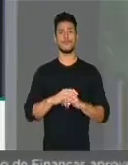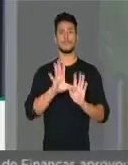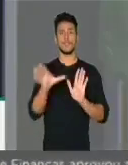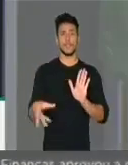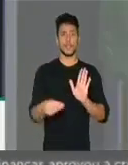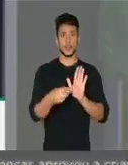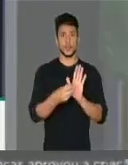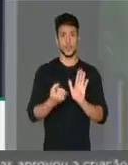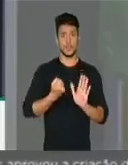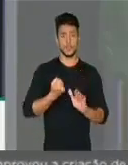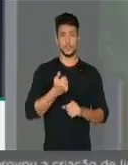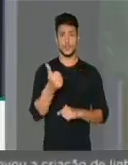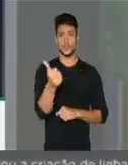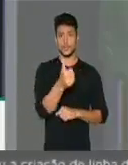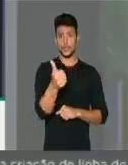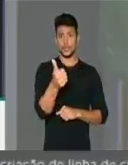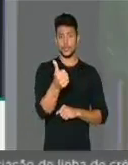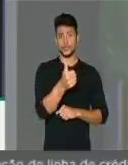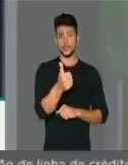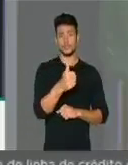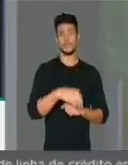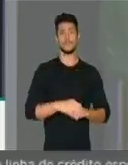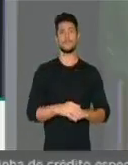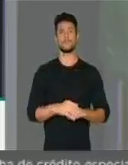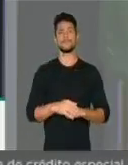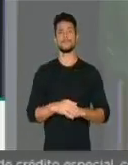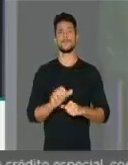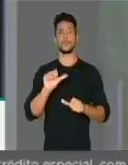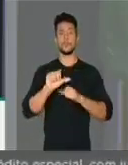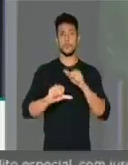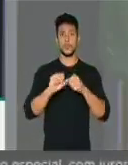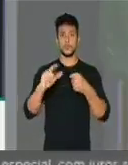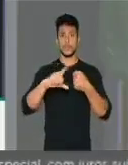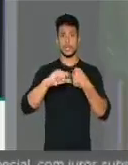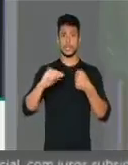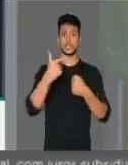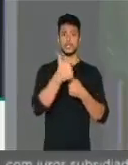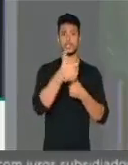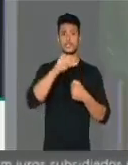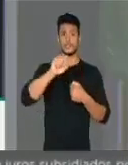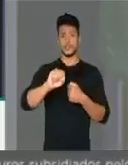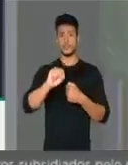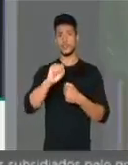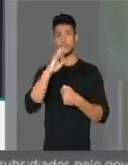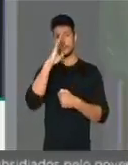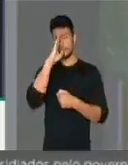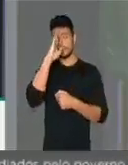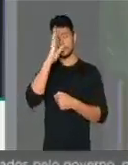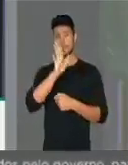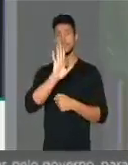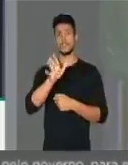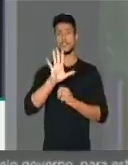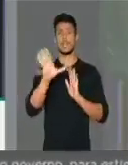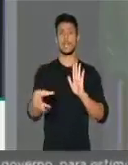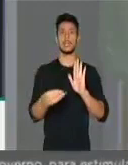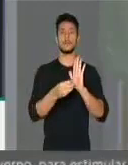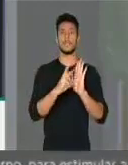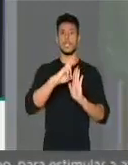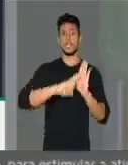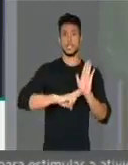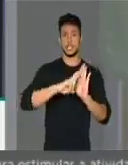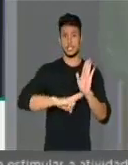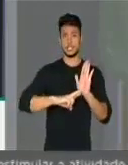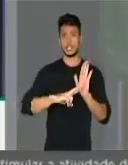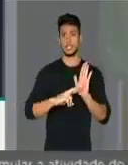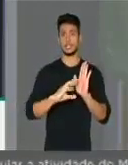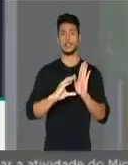11, desse ao artigo 28, inclusive a emenda de relator de plenário, melhor dizendo, do deputado